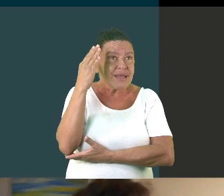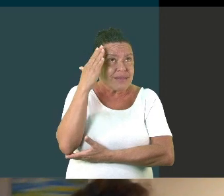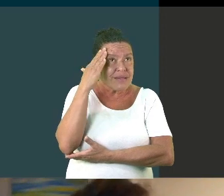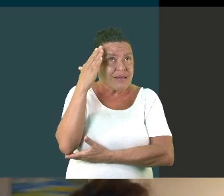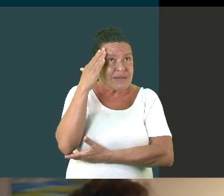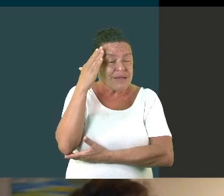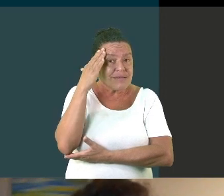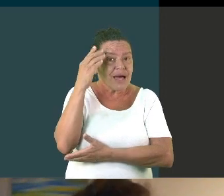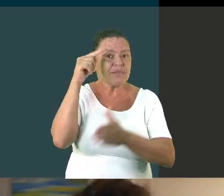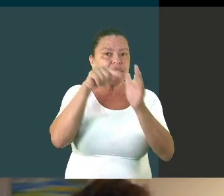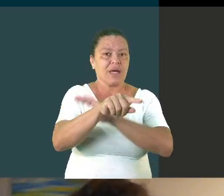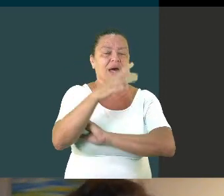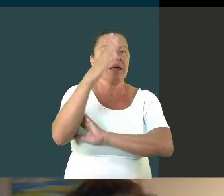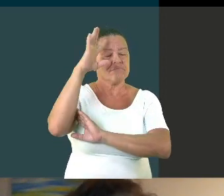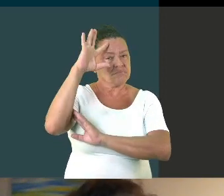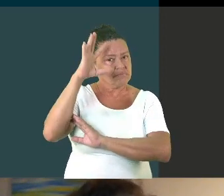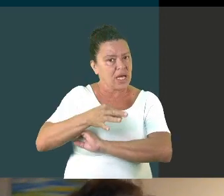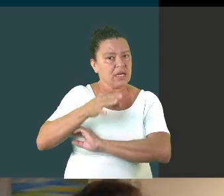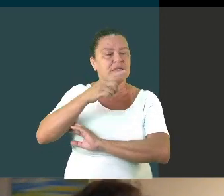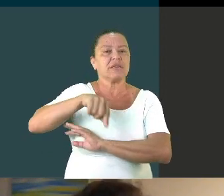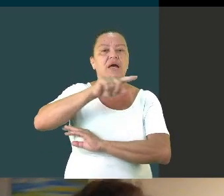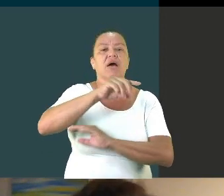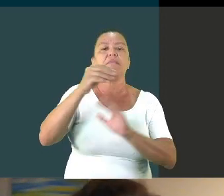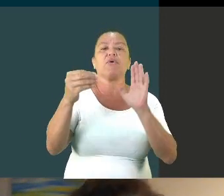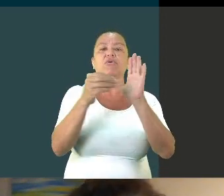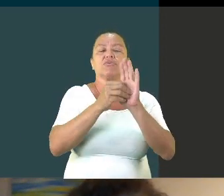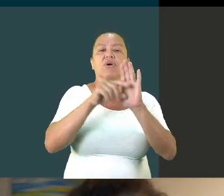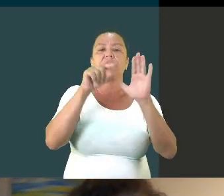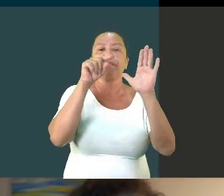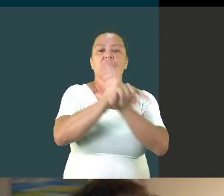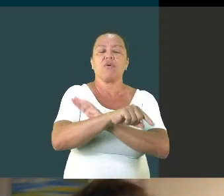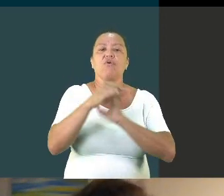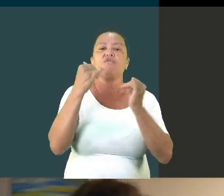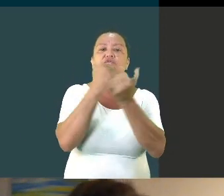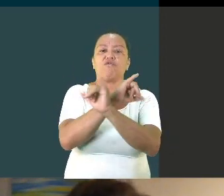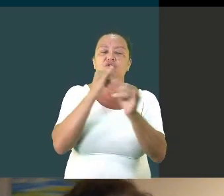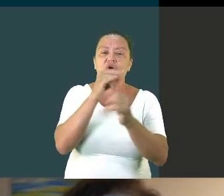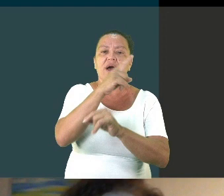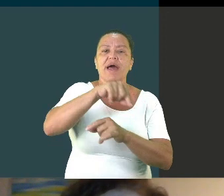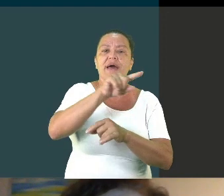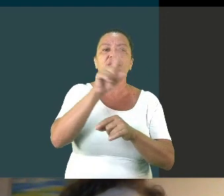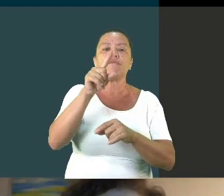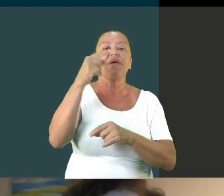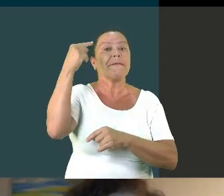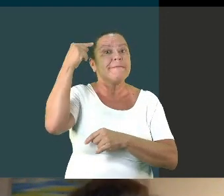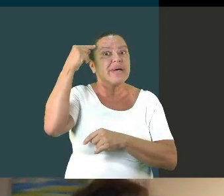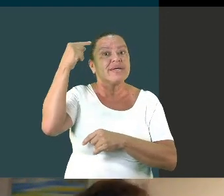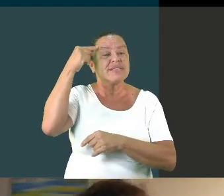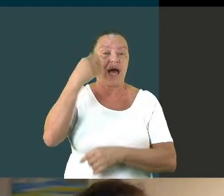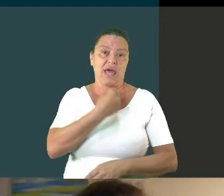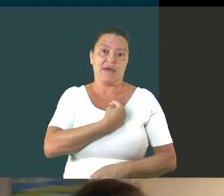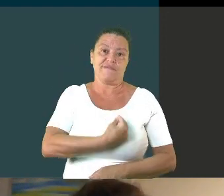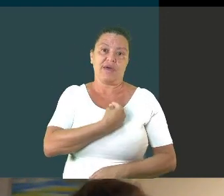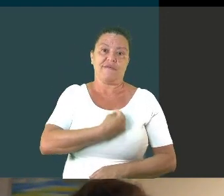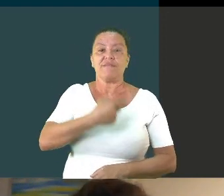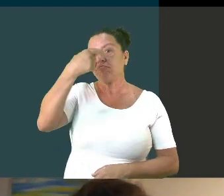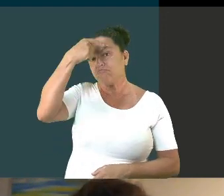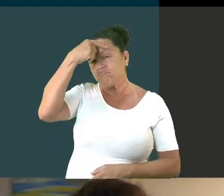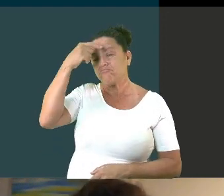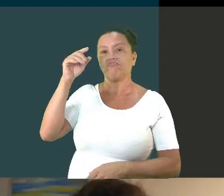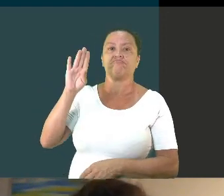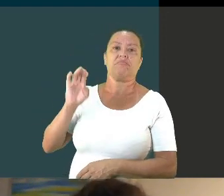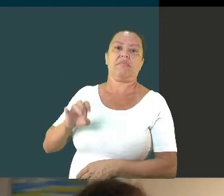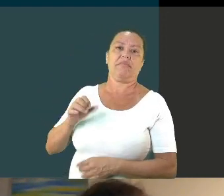na pergunta já é colocado o fluido cósmico que nos faz pensar e viver